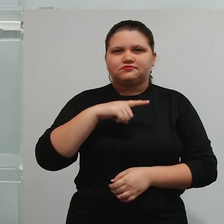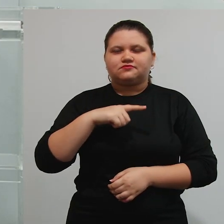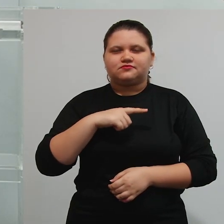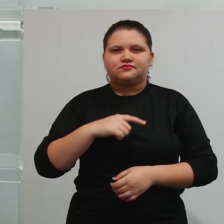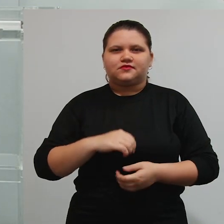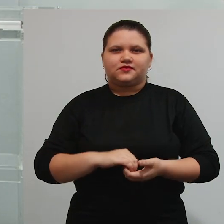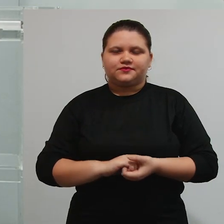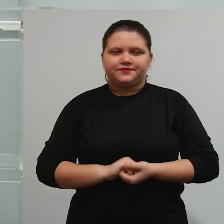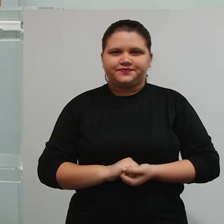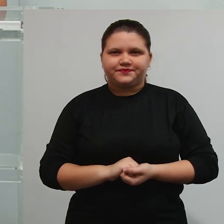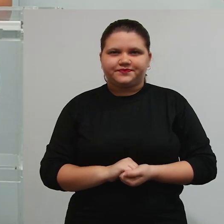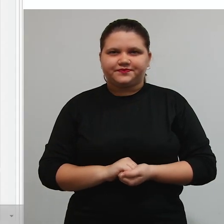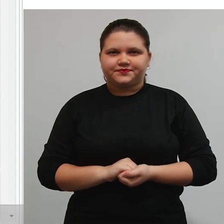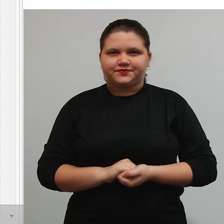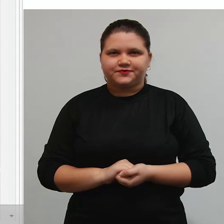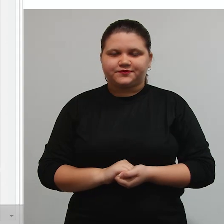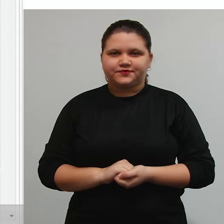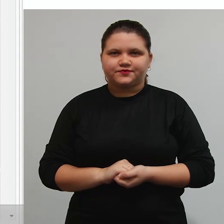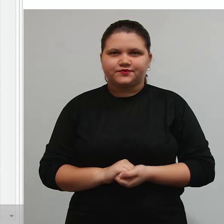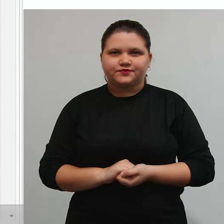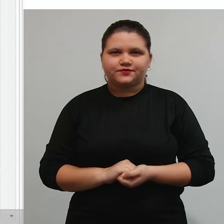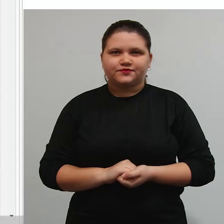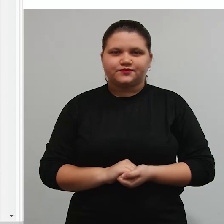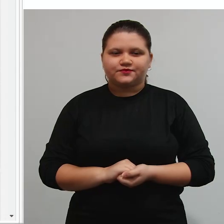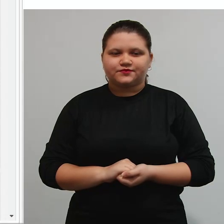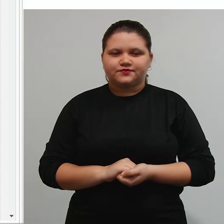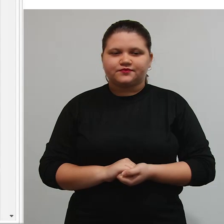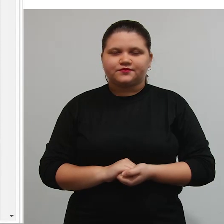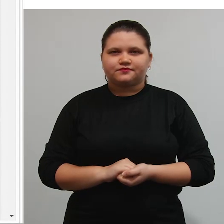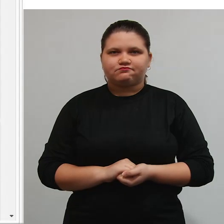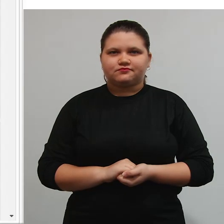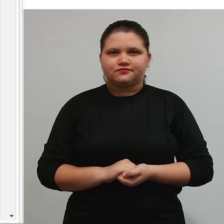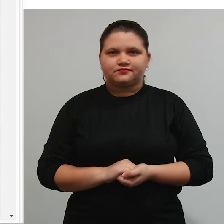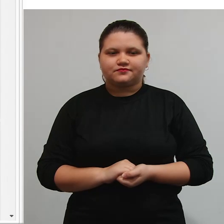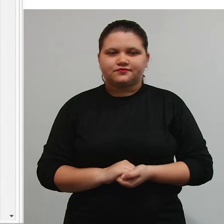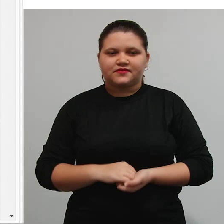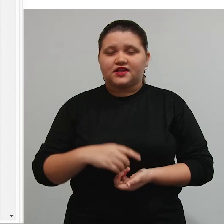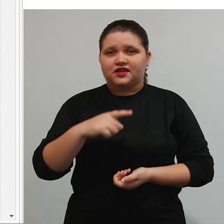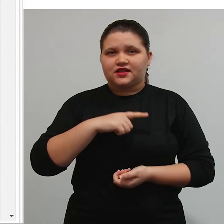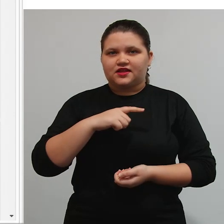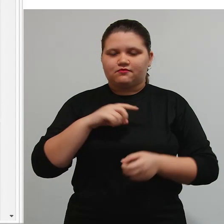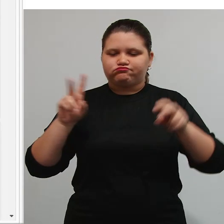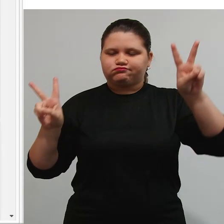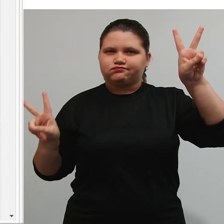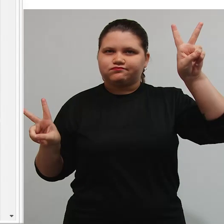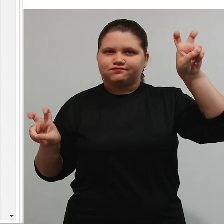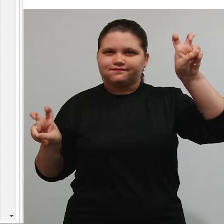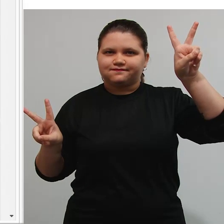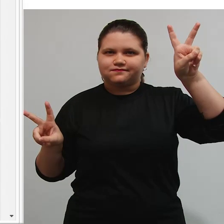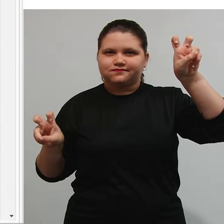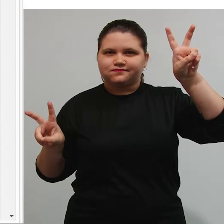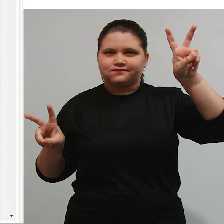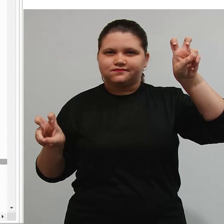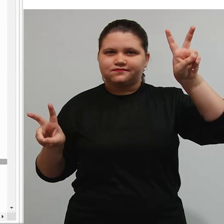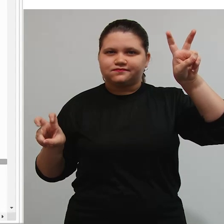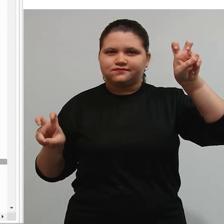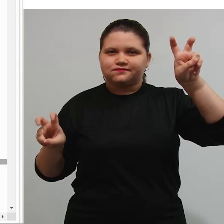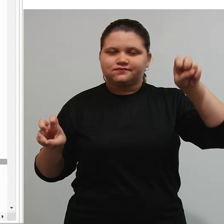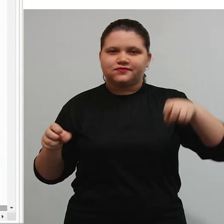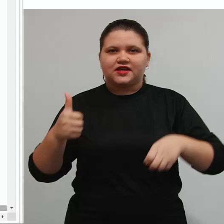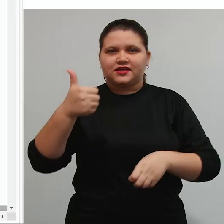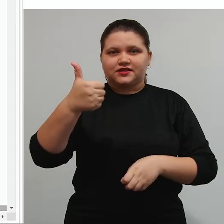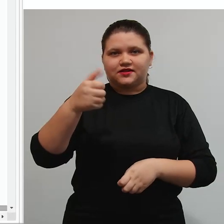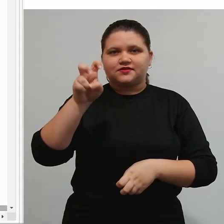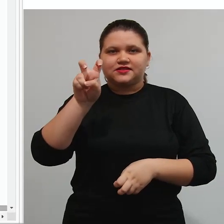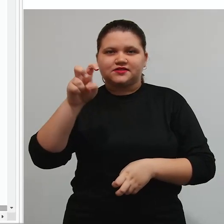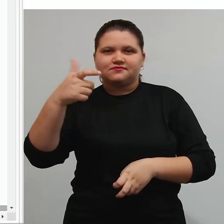formas de fazer as chamadas dos autores. E aí a gente tem a citação. O que é uma citação? Bom, olha lá. A